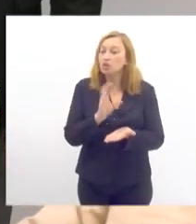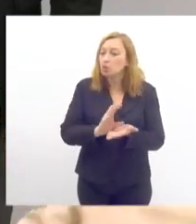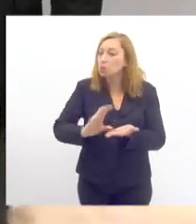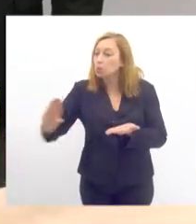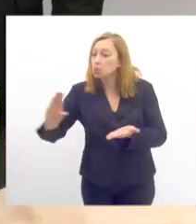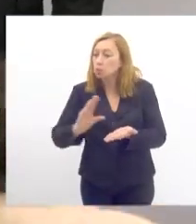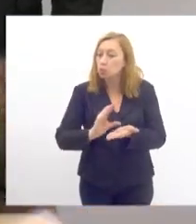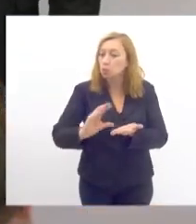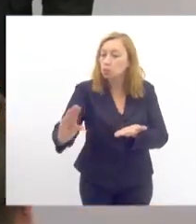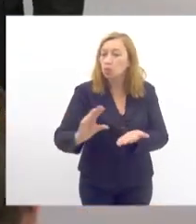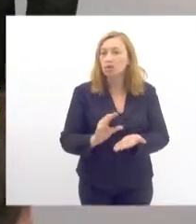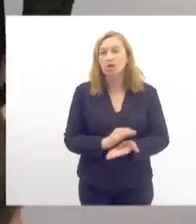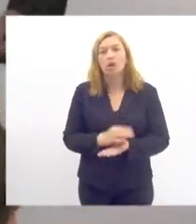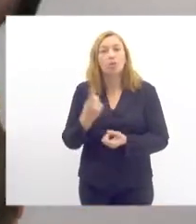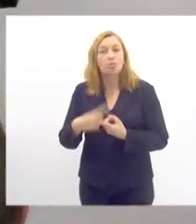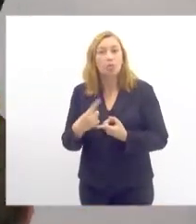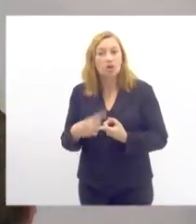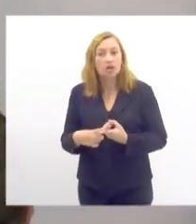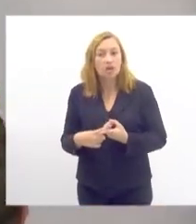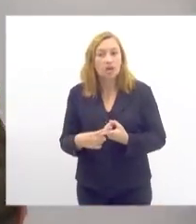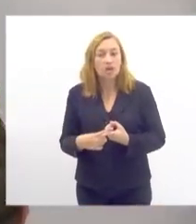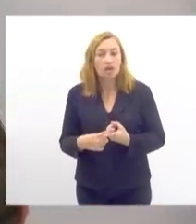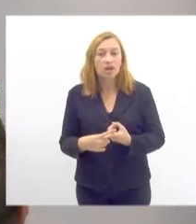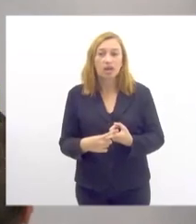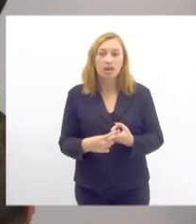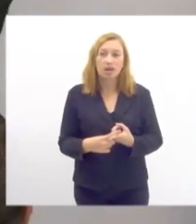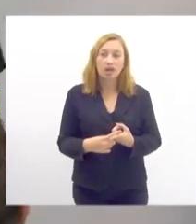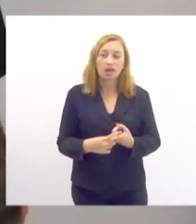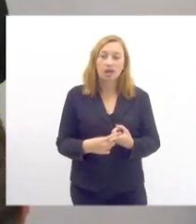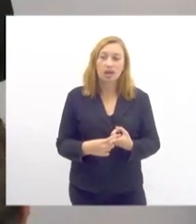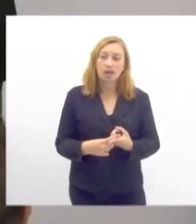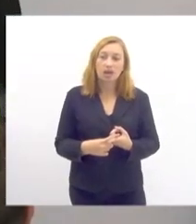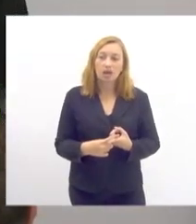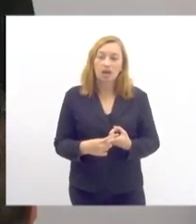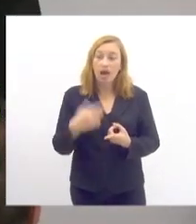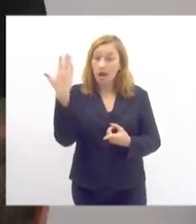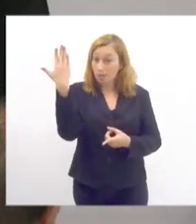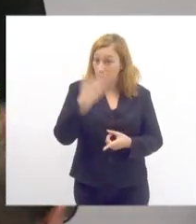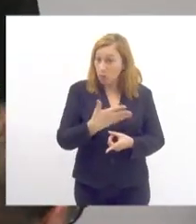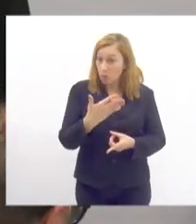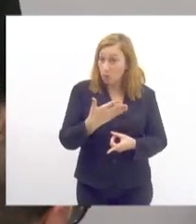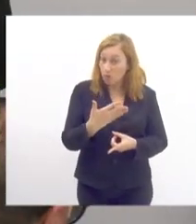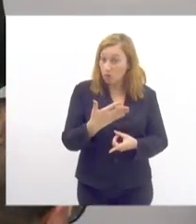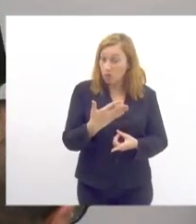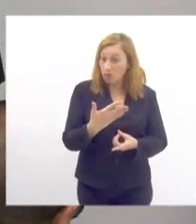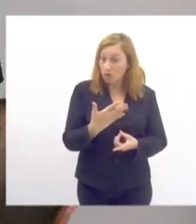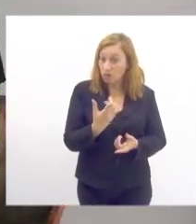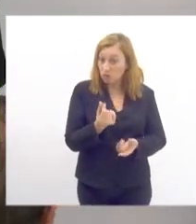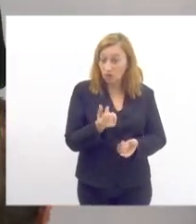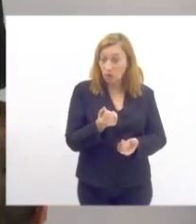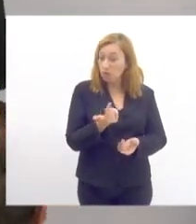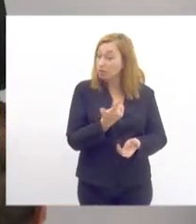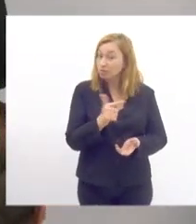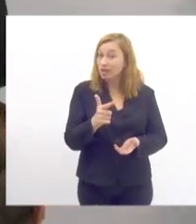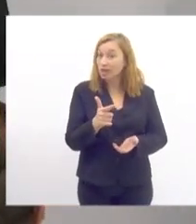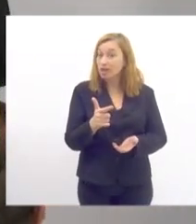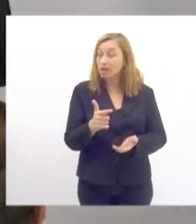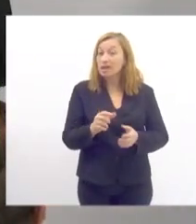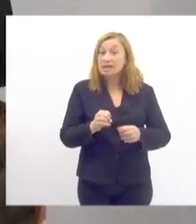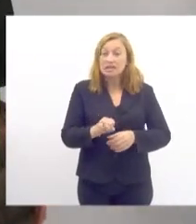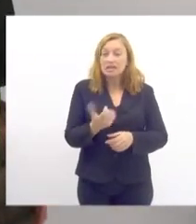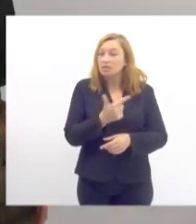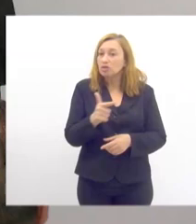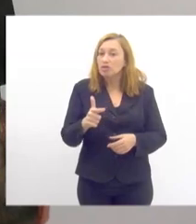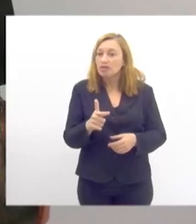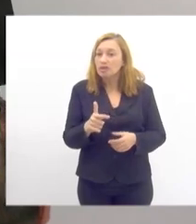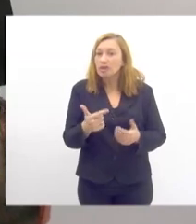repassando? Porque a prestação de contas não vem. E, quando não há uma prestação de contas, a gente tem que